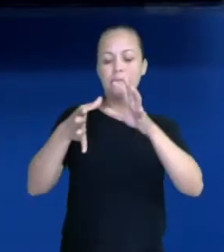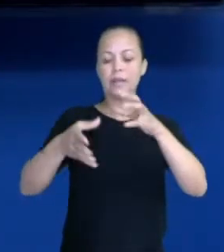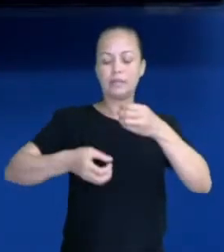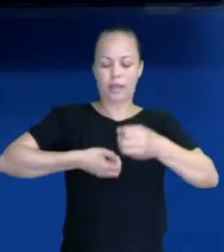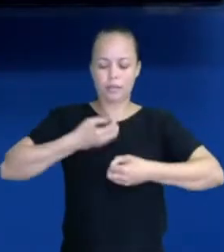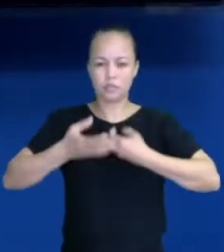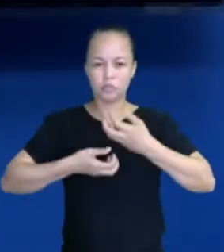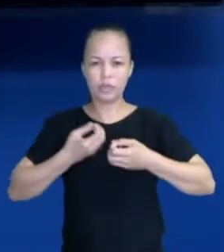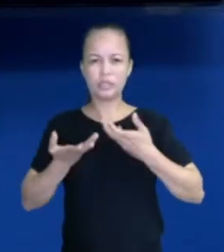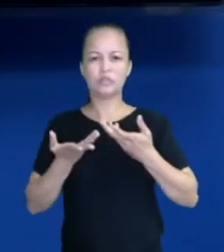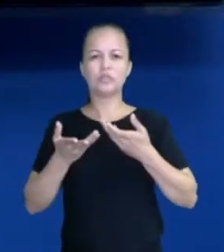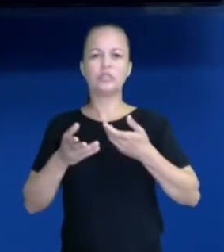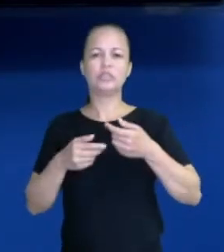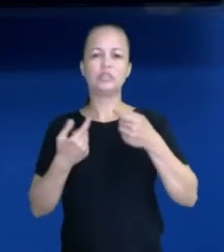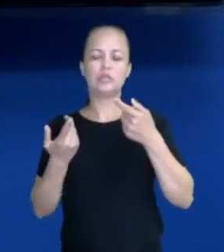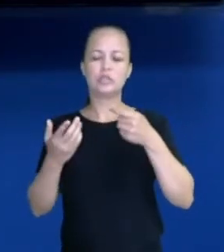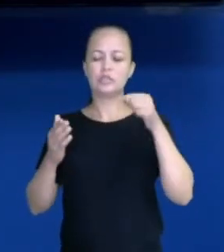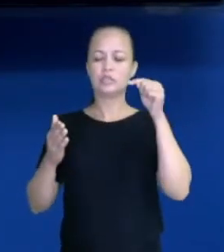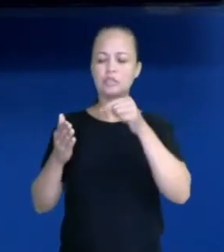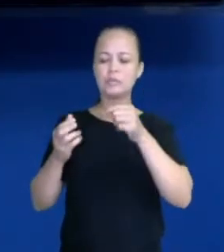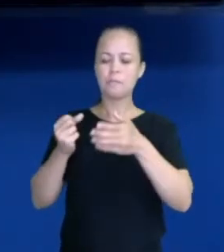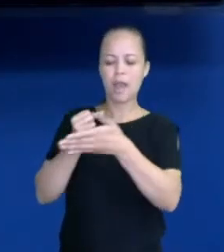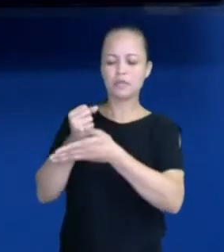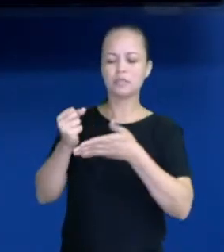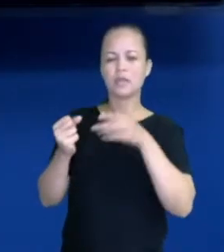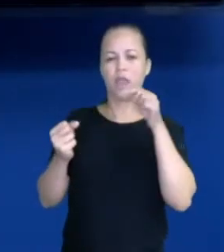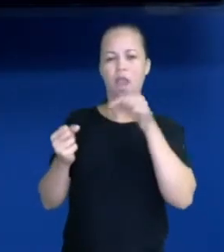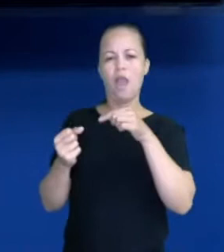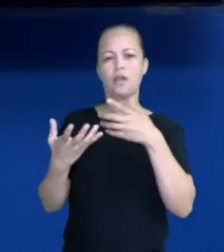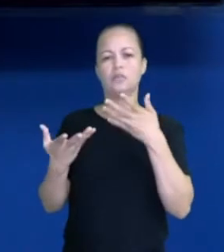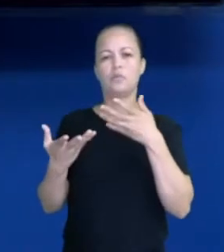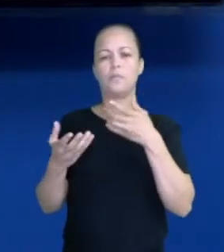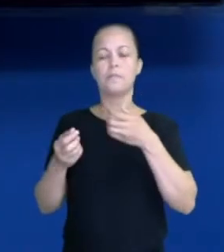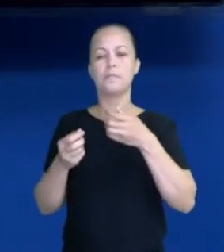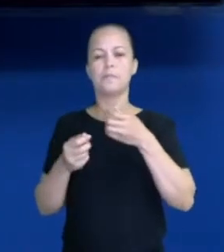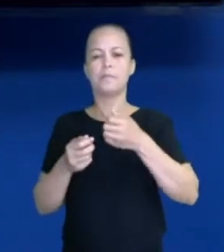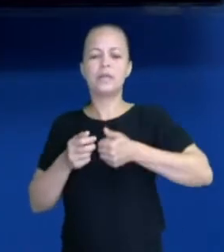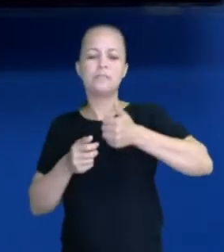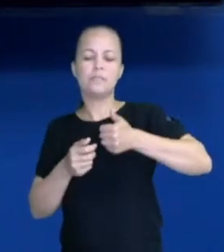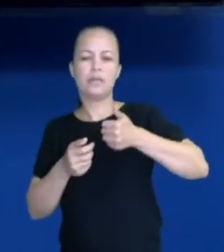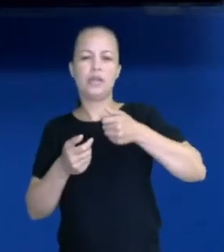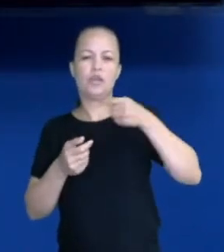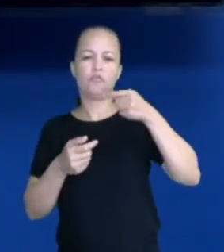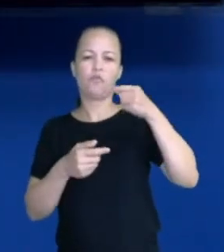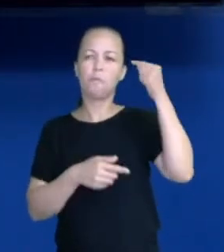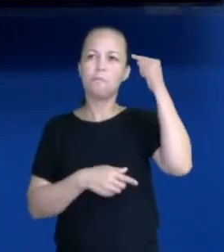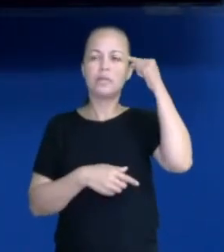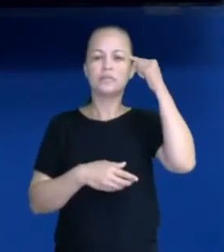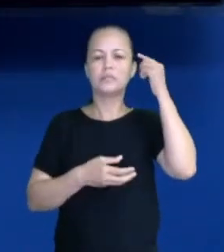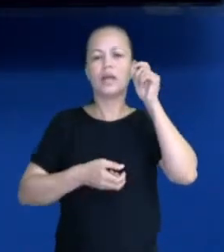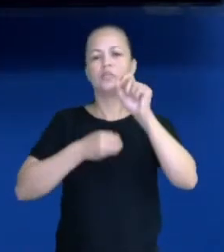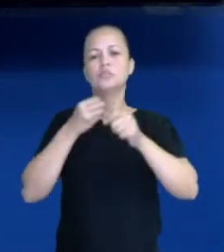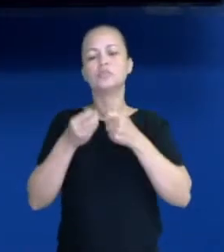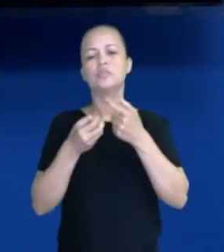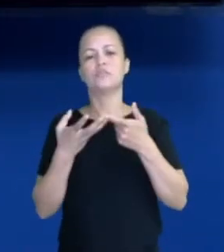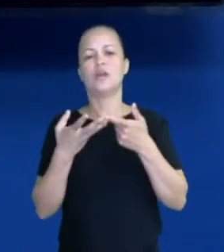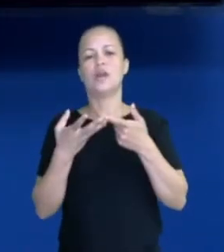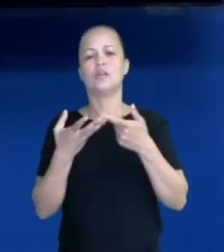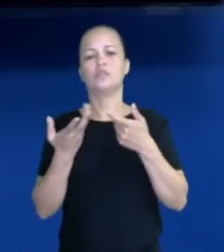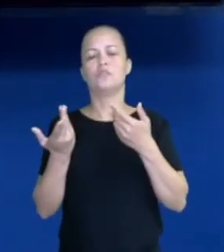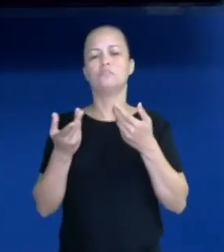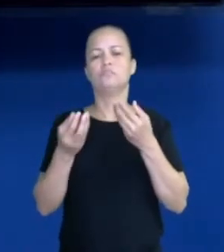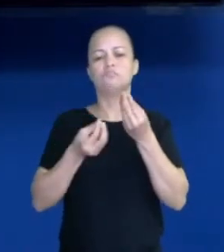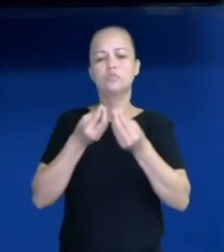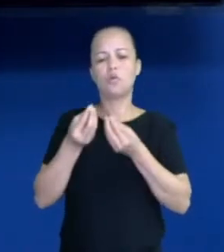em quê? Primeiro, se o que eu vou falar vai atingir de uma forma